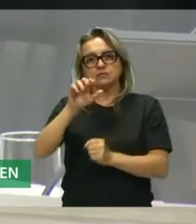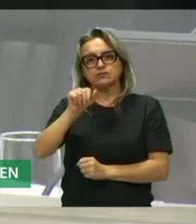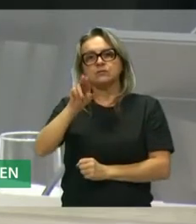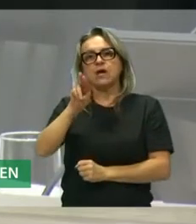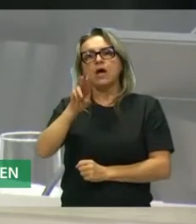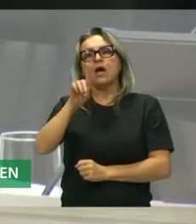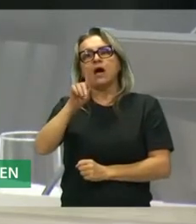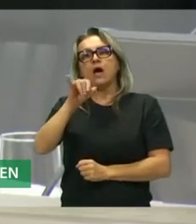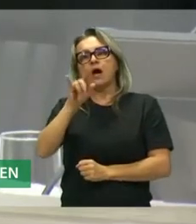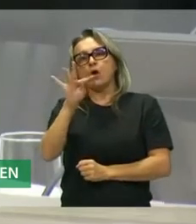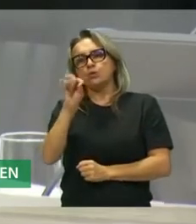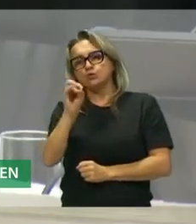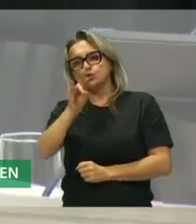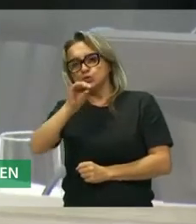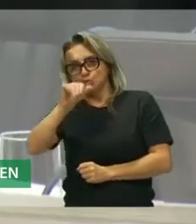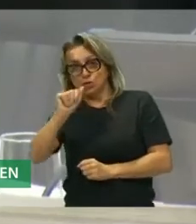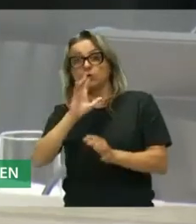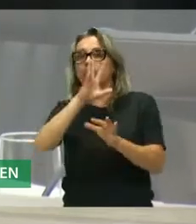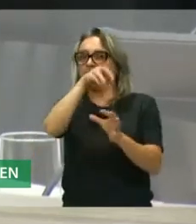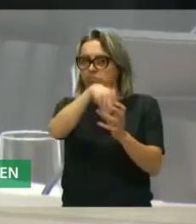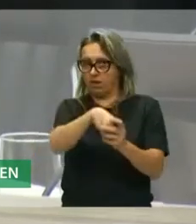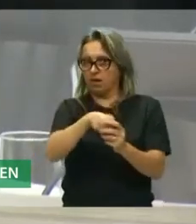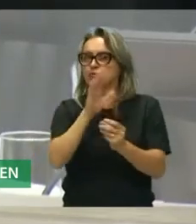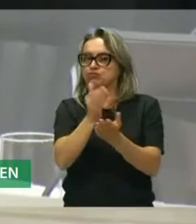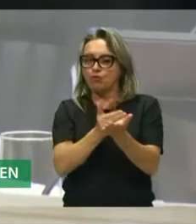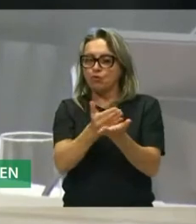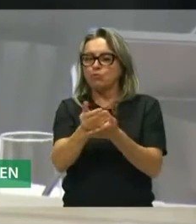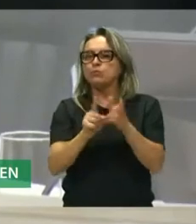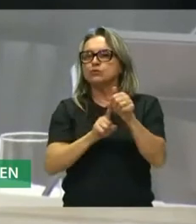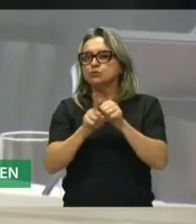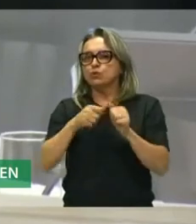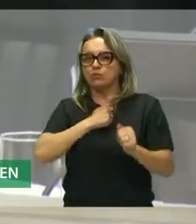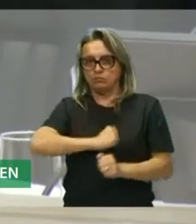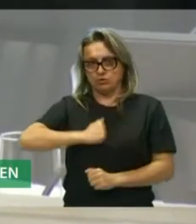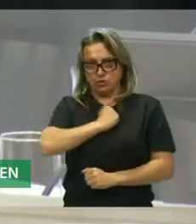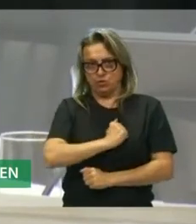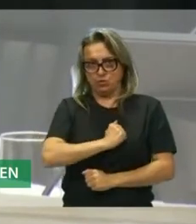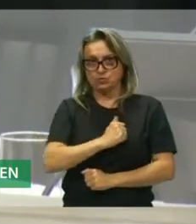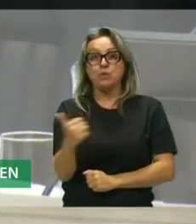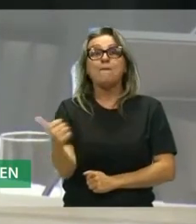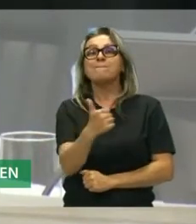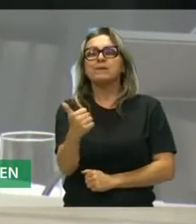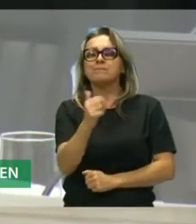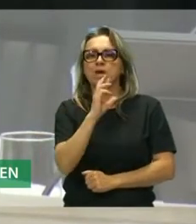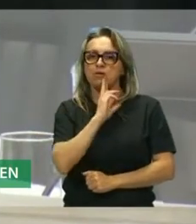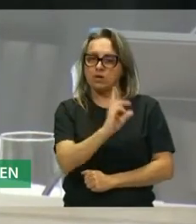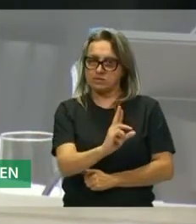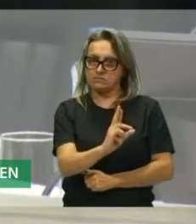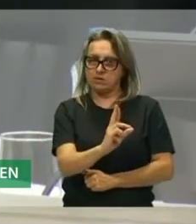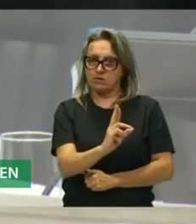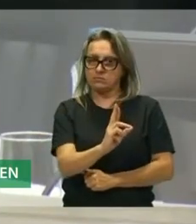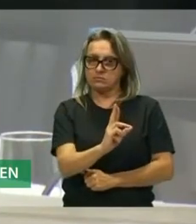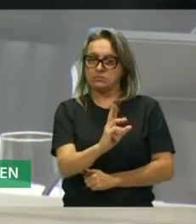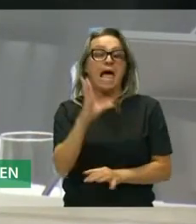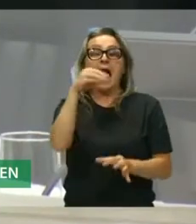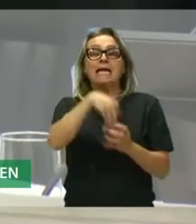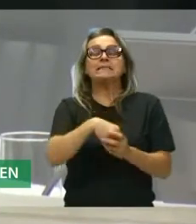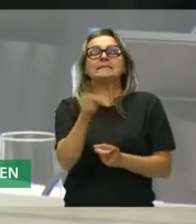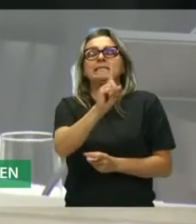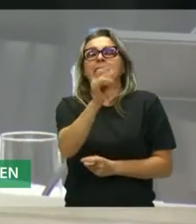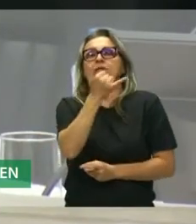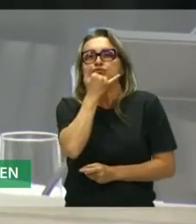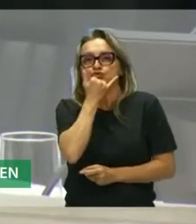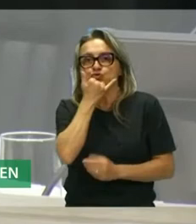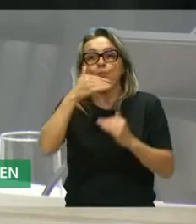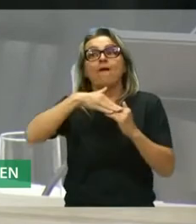está trabalhando desde agosto. E um dos primeiros resultados dessa auditoria interna, auditoria